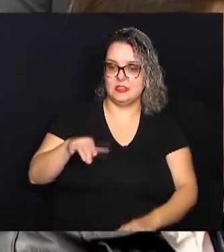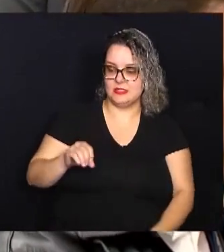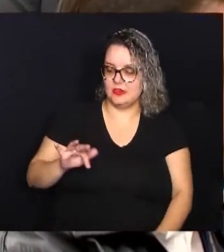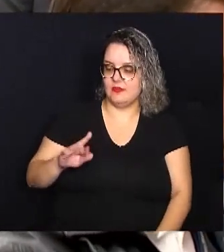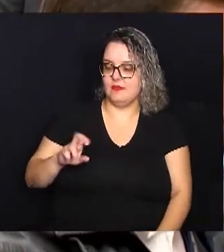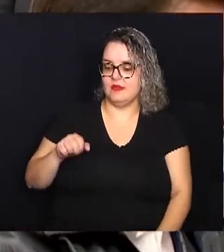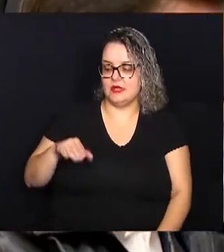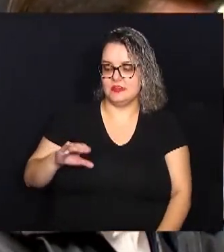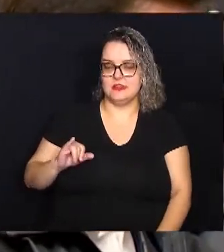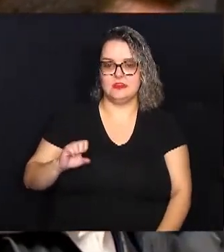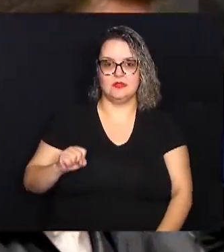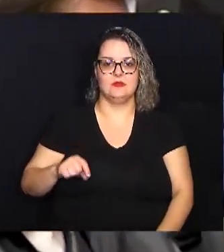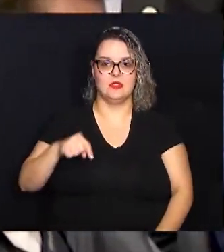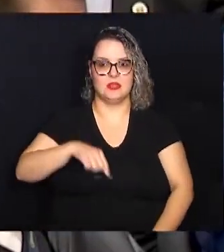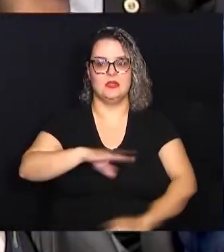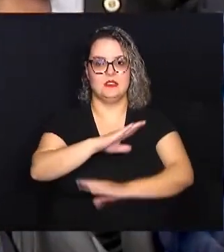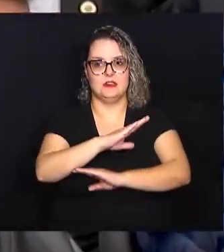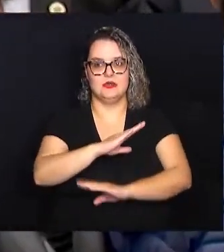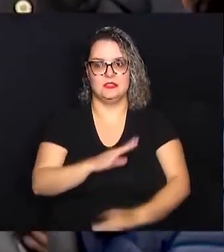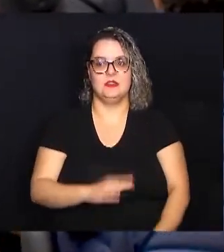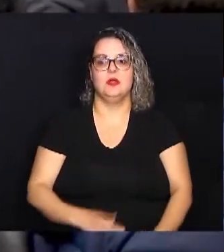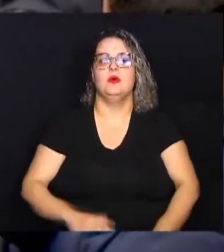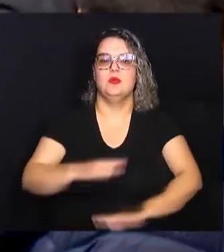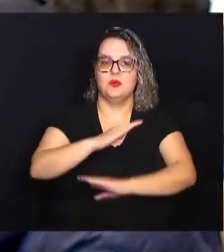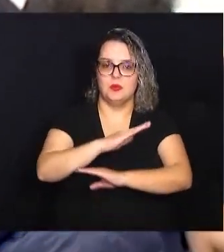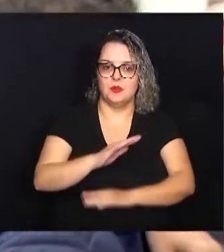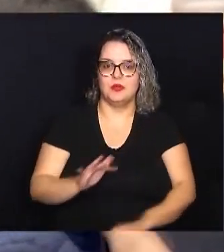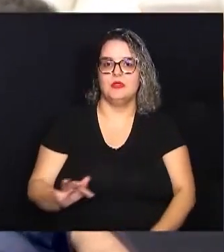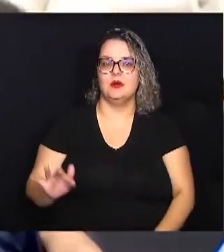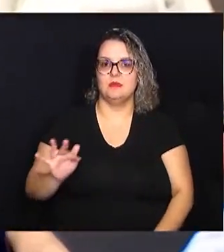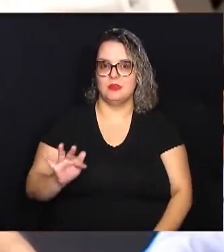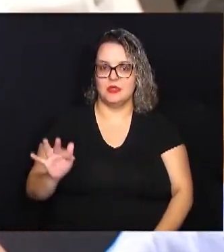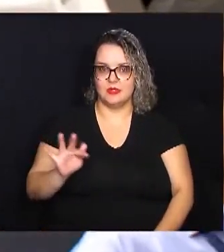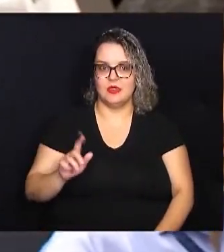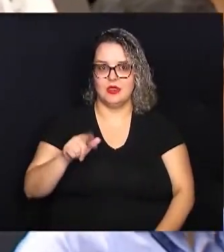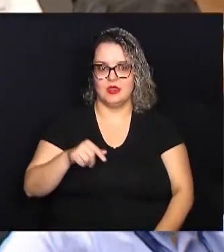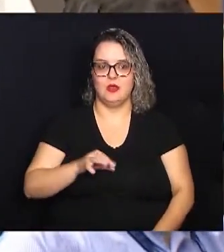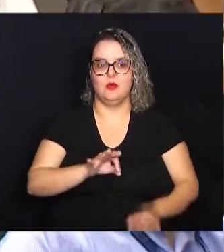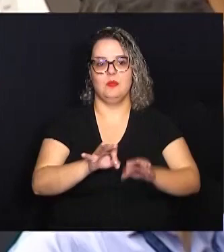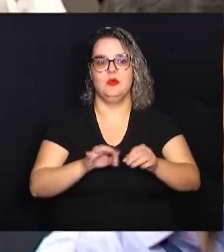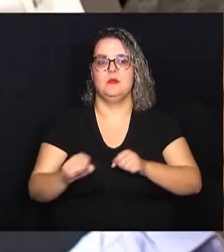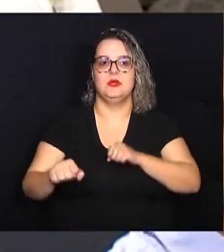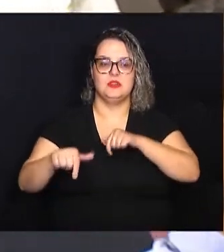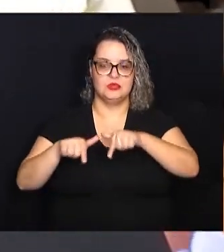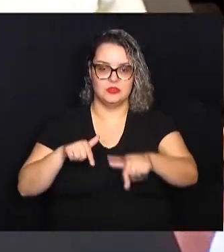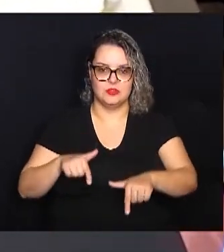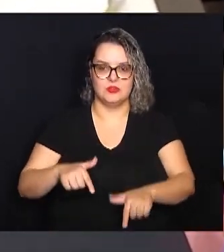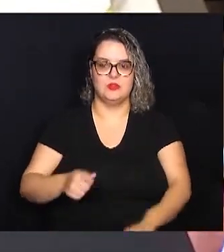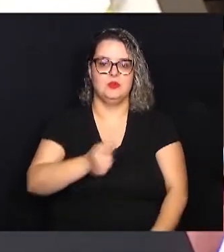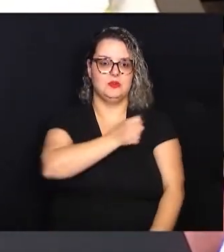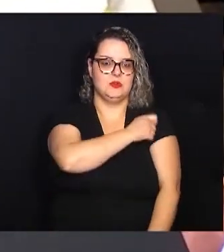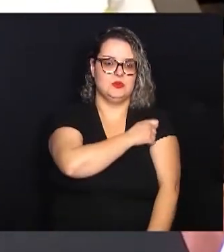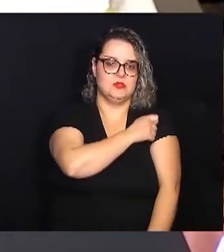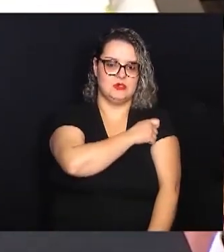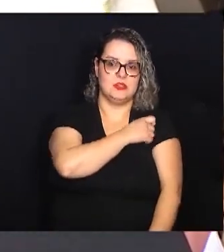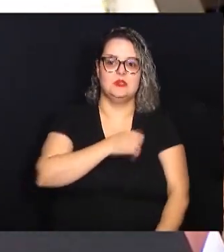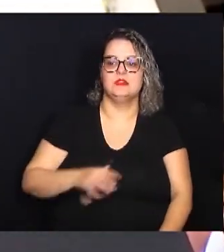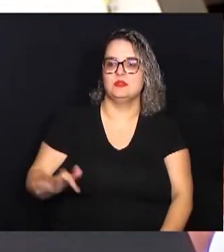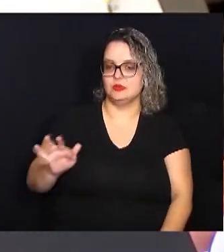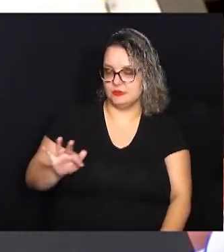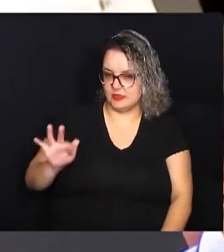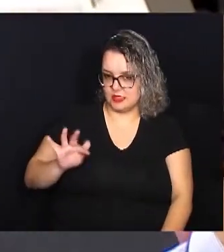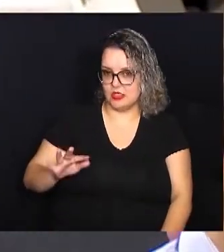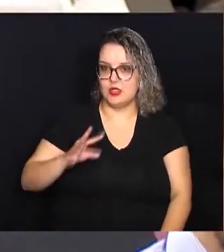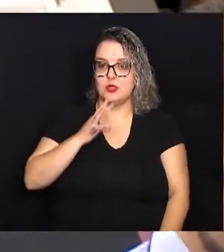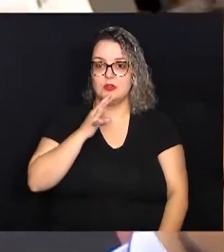de Leis. O Câmara Universitária é um programa de formação que permite aos estudantes universitários conhecerem